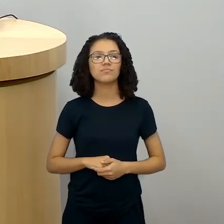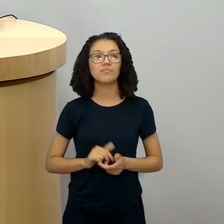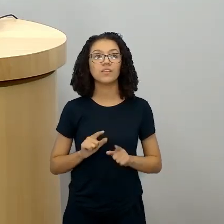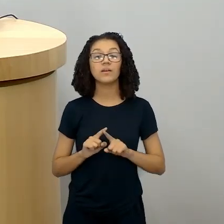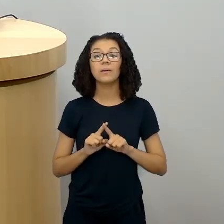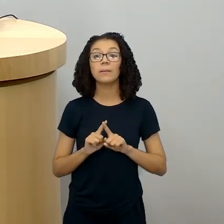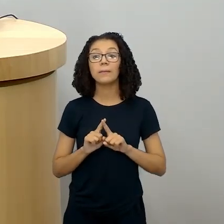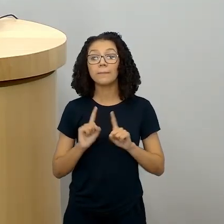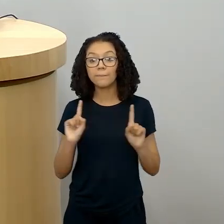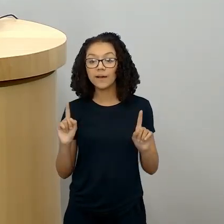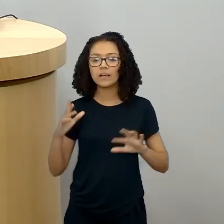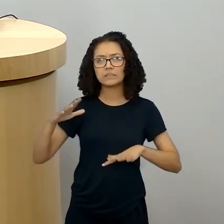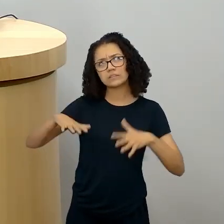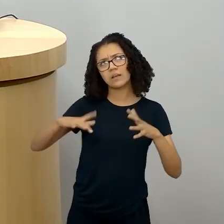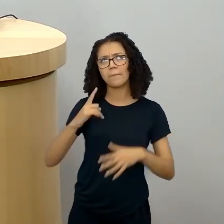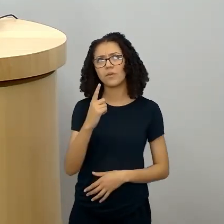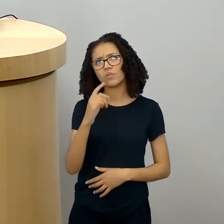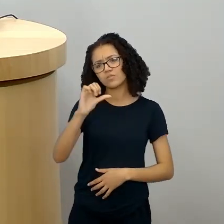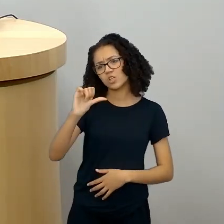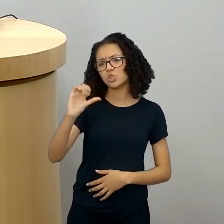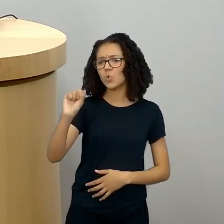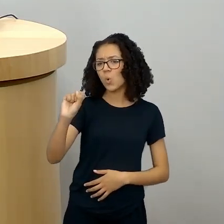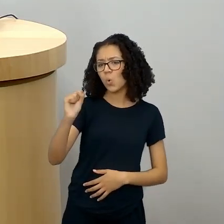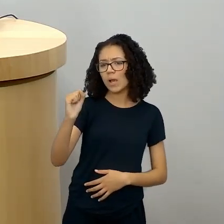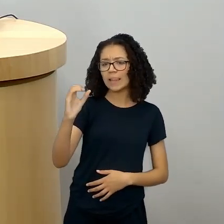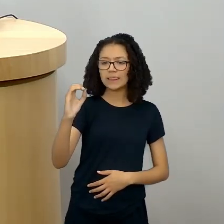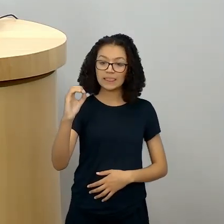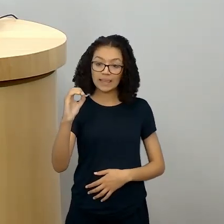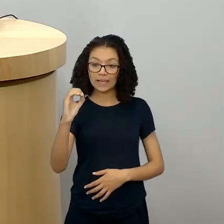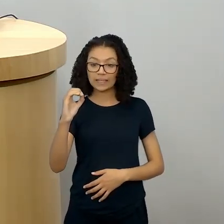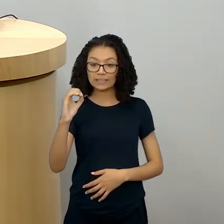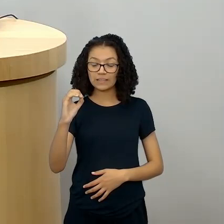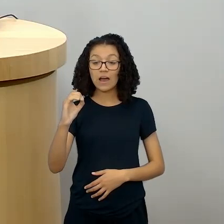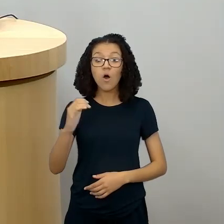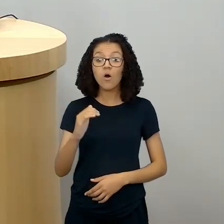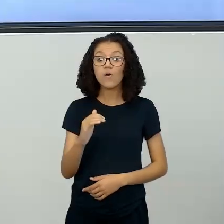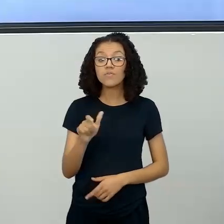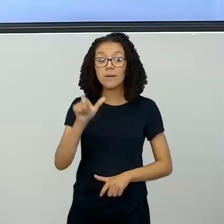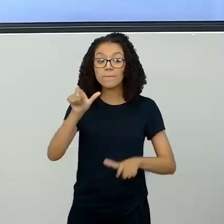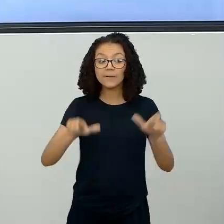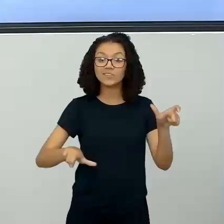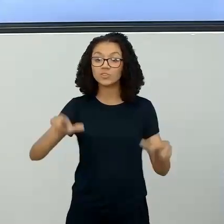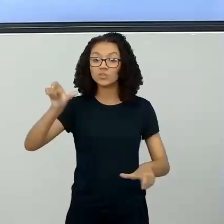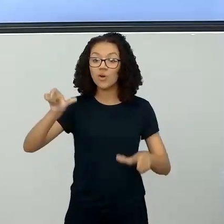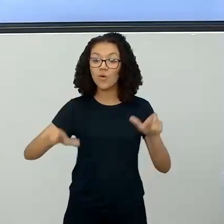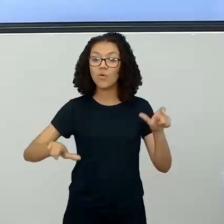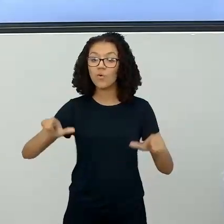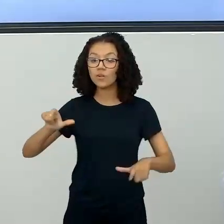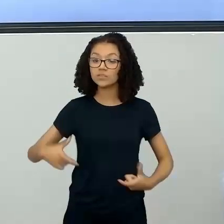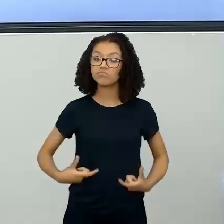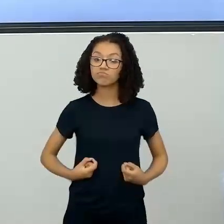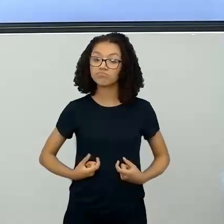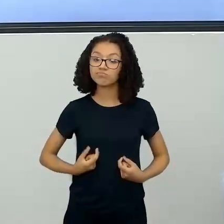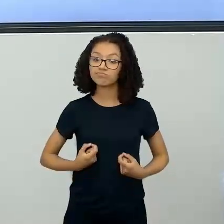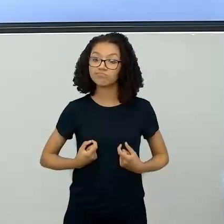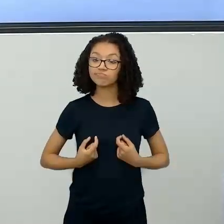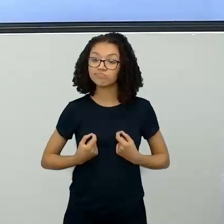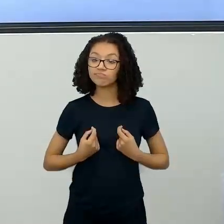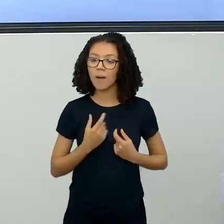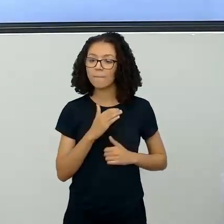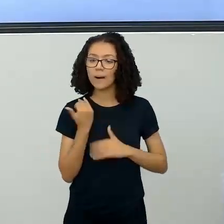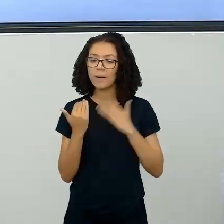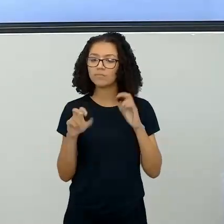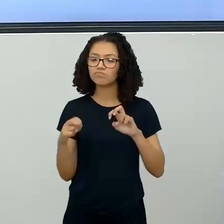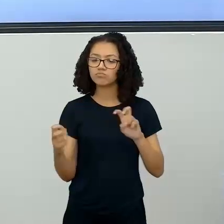durante o ano de 1980, muitas pessoas começaram a morrer de câncer. E aí, o que foi descoberto que